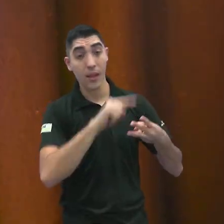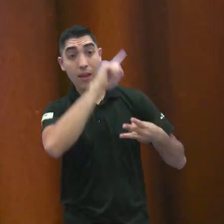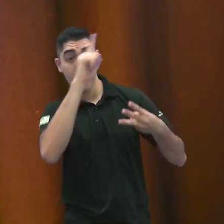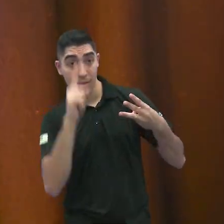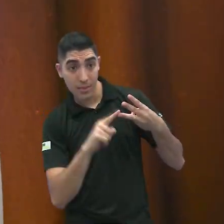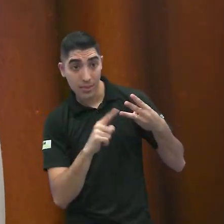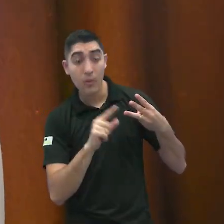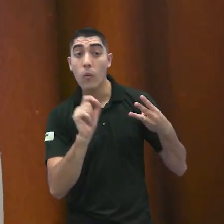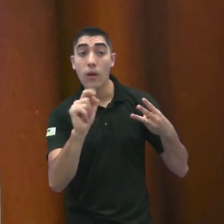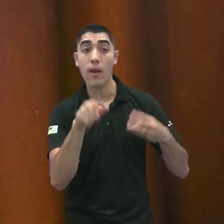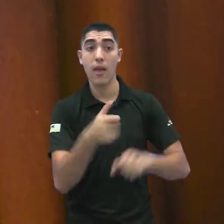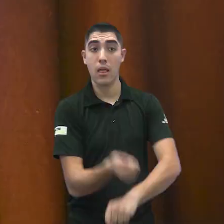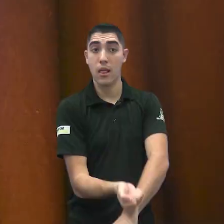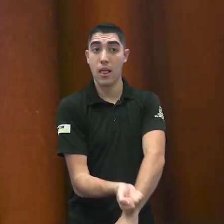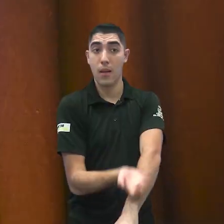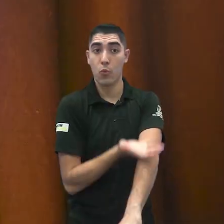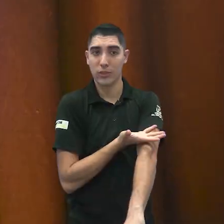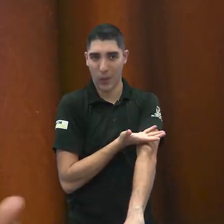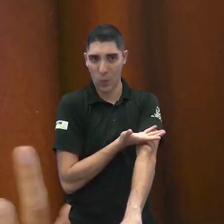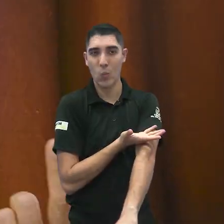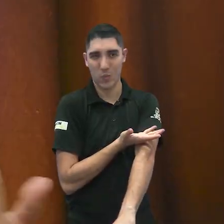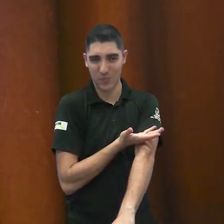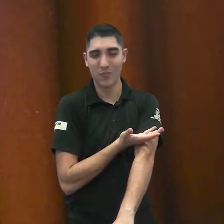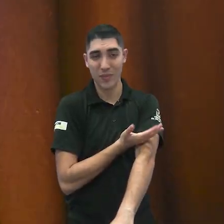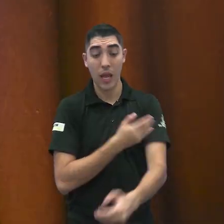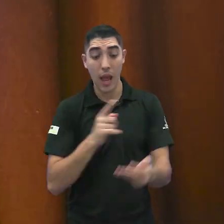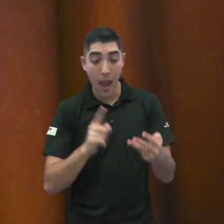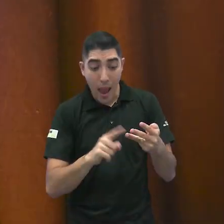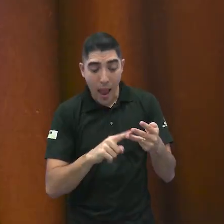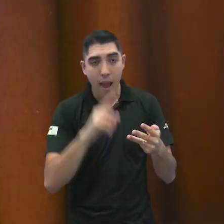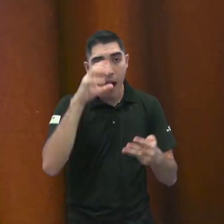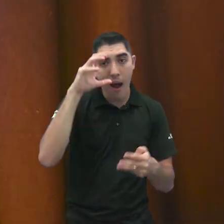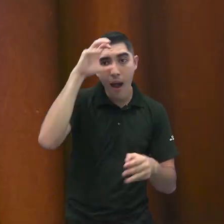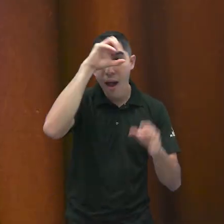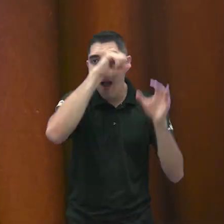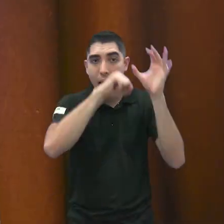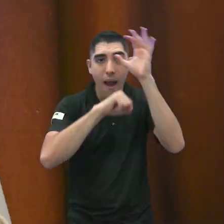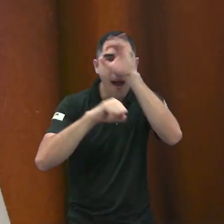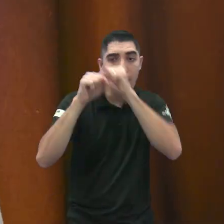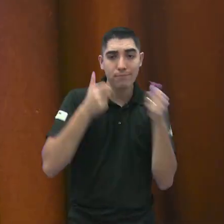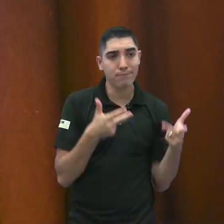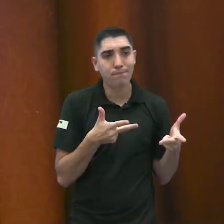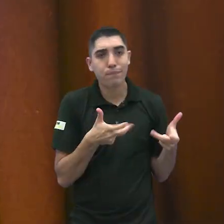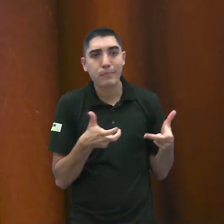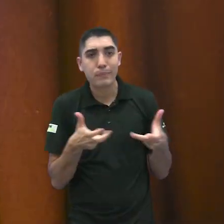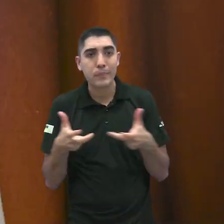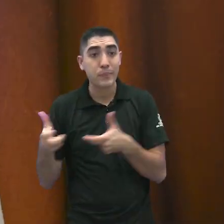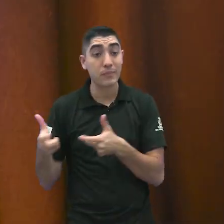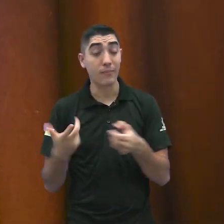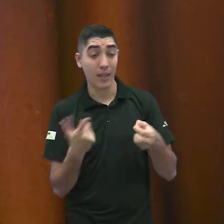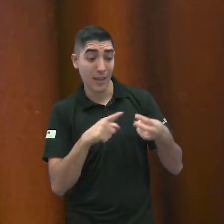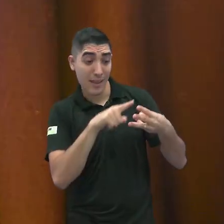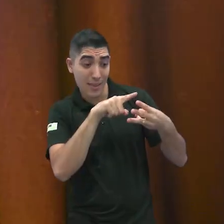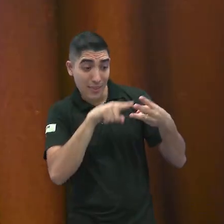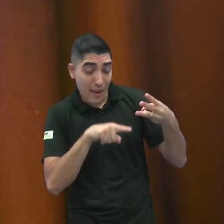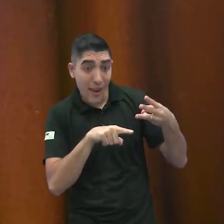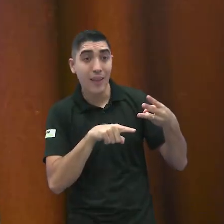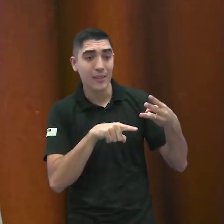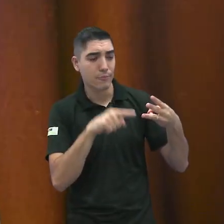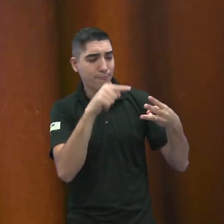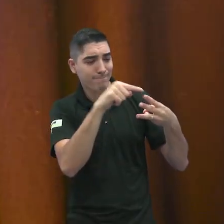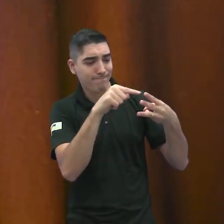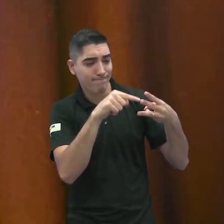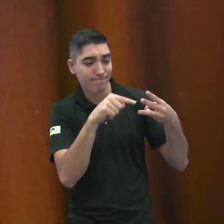que são as nossas emoções, é a forma como a gente sente, como a gente percebe tudo isso. Então, a combinação desses três